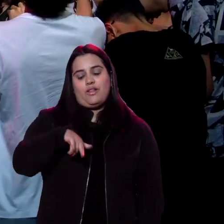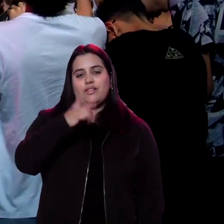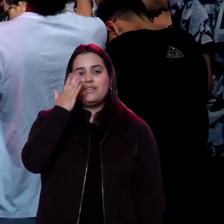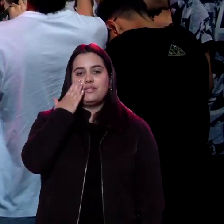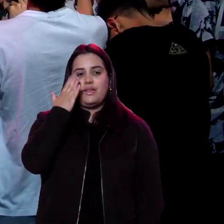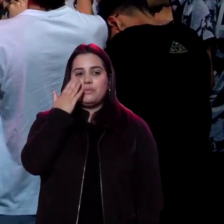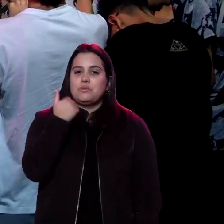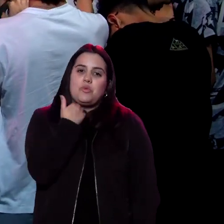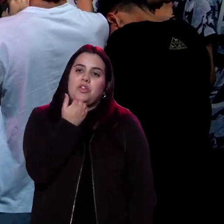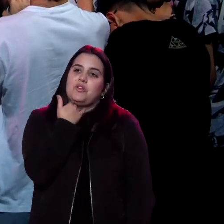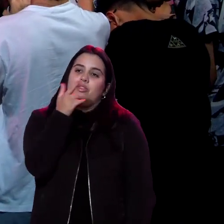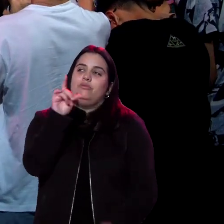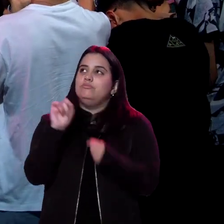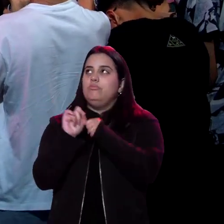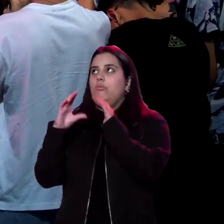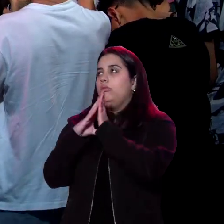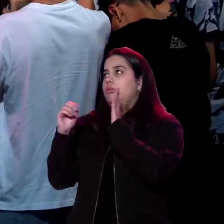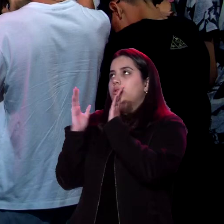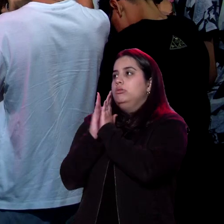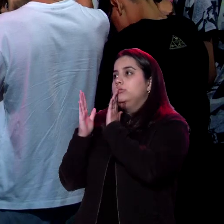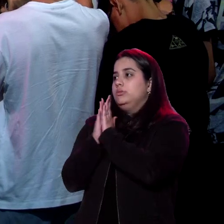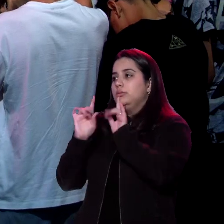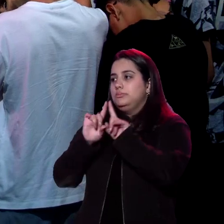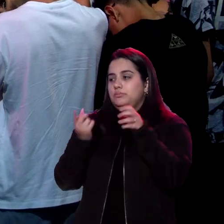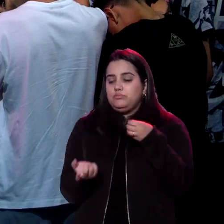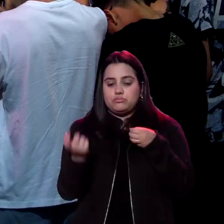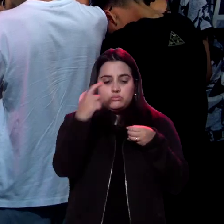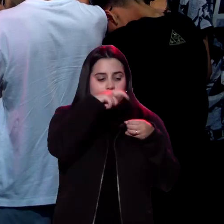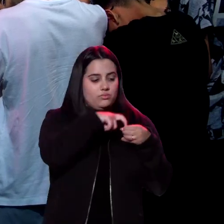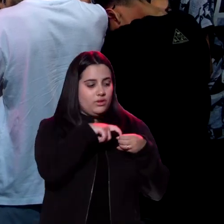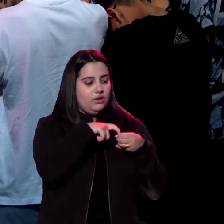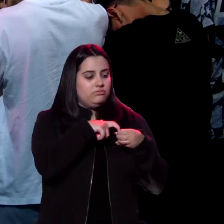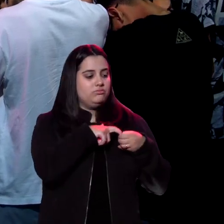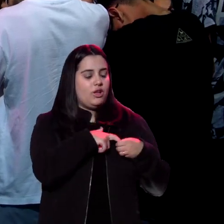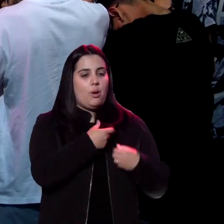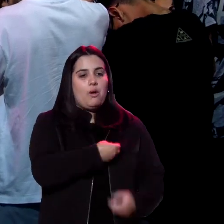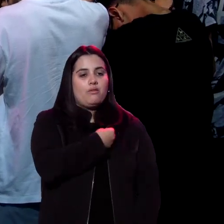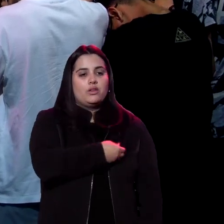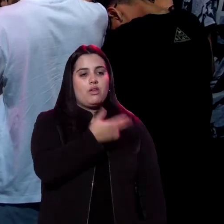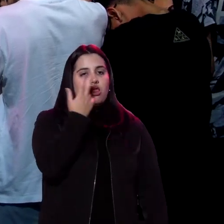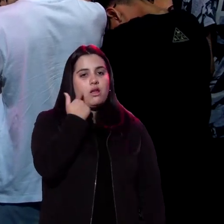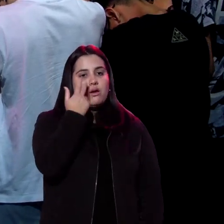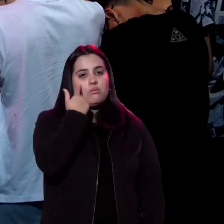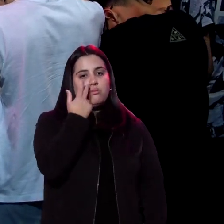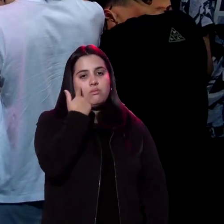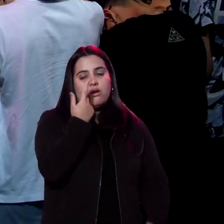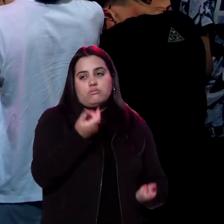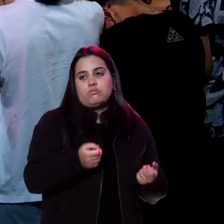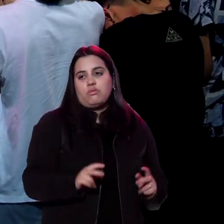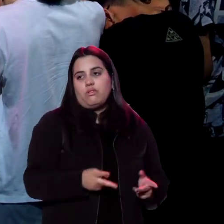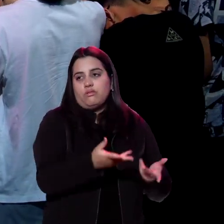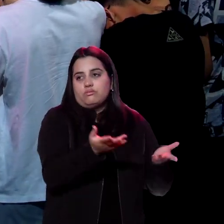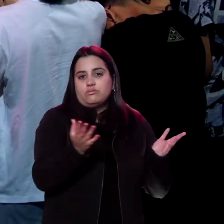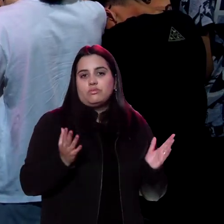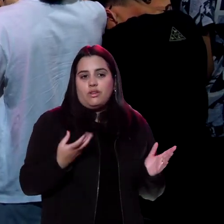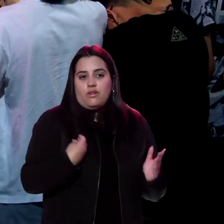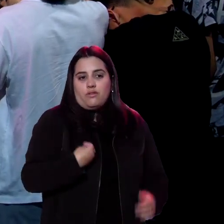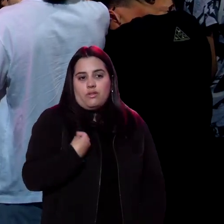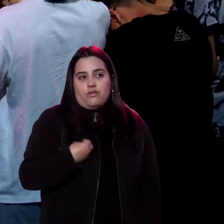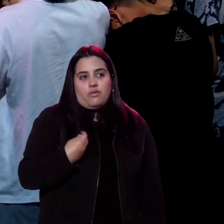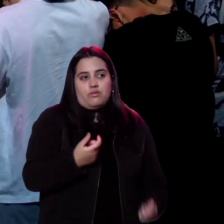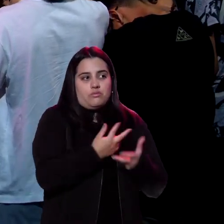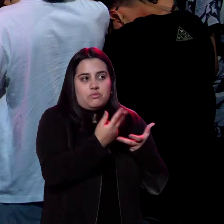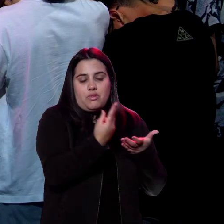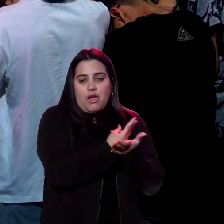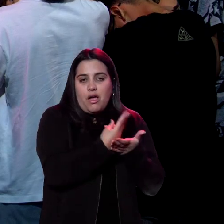você fazer a oração comigo e voltar e andar com os mesmos amigos, fazer as mesmas coisas de sempre, viver as mesmas